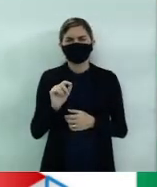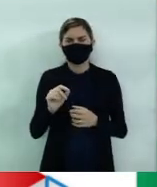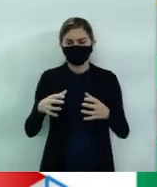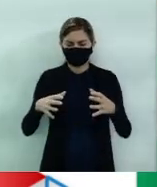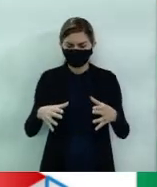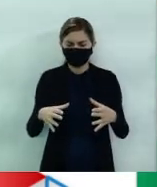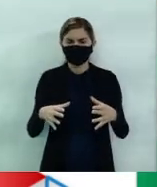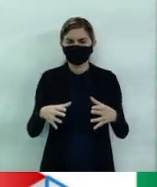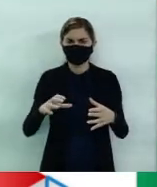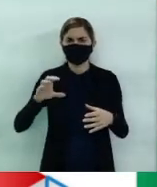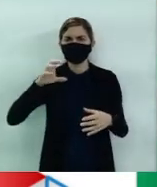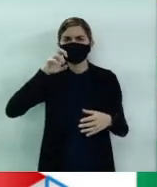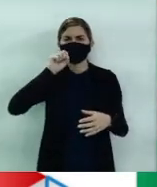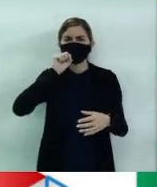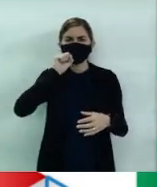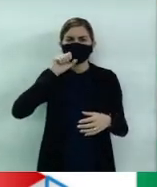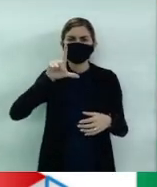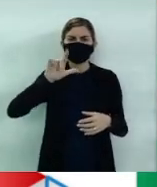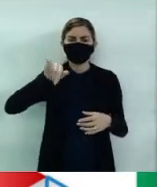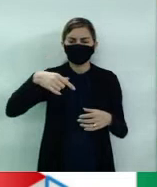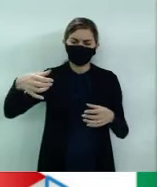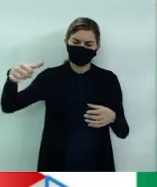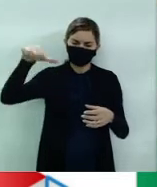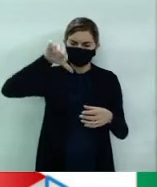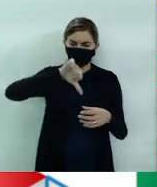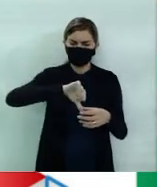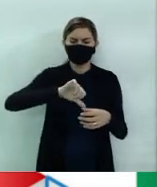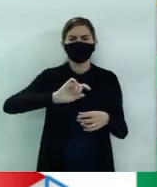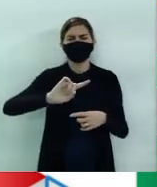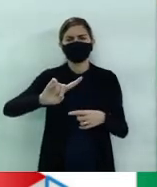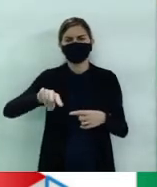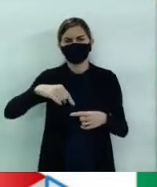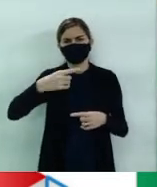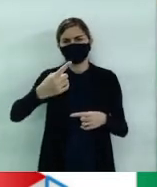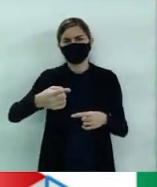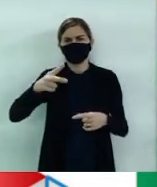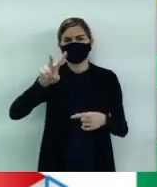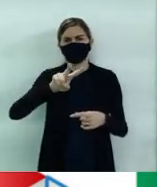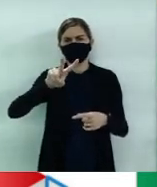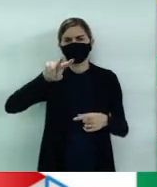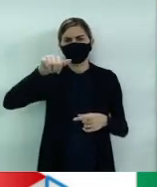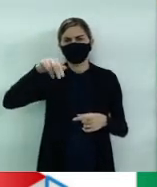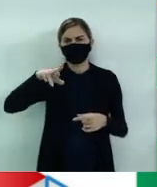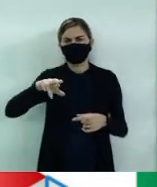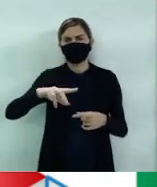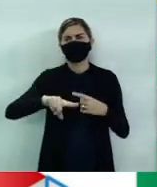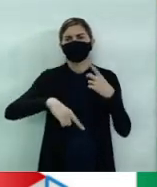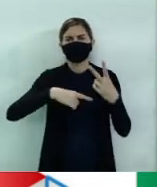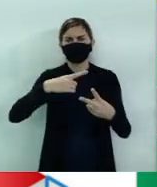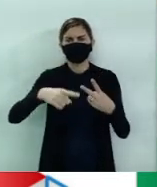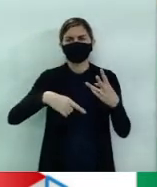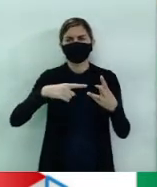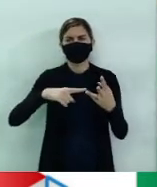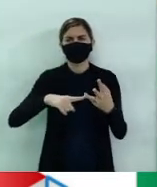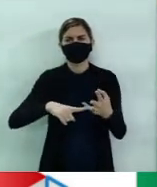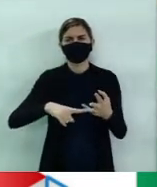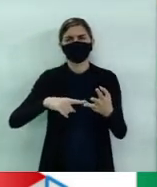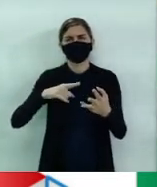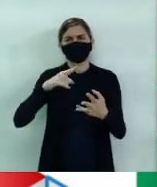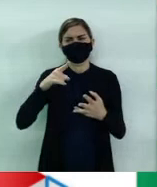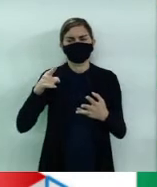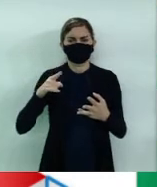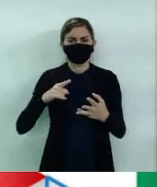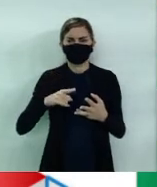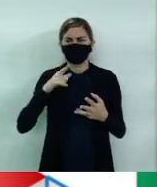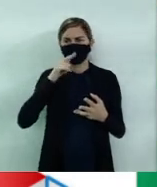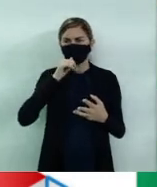pegar lá o suco de limão. Depois do suco de limão, a gente vai pegar o vinagre. Depois do vinagre, a gente pega, no caso,